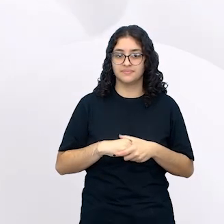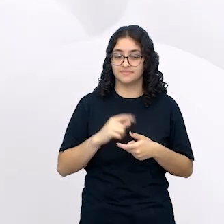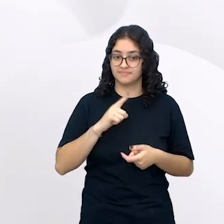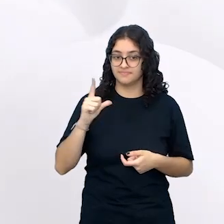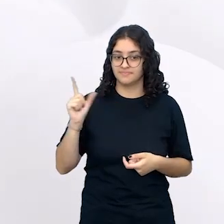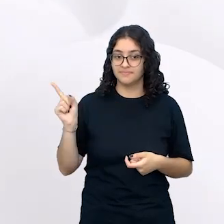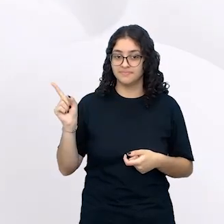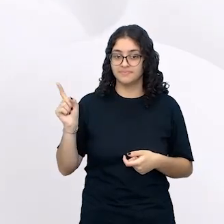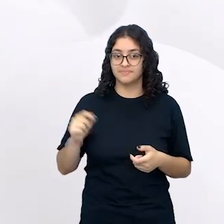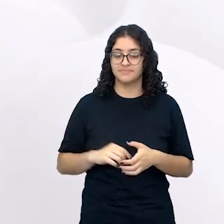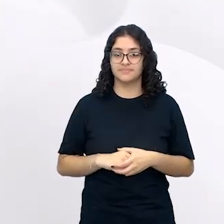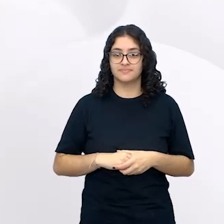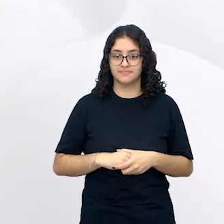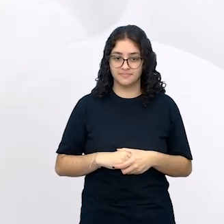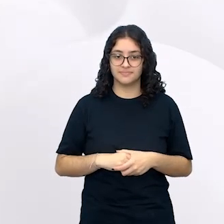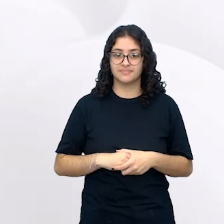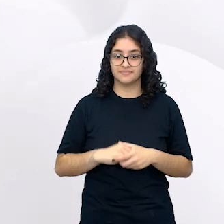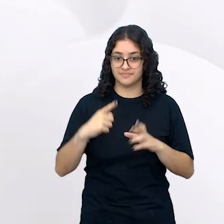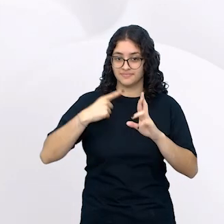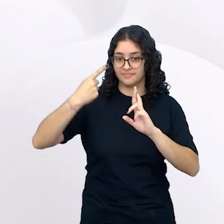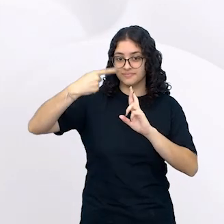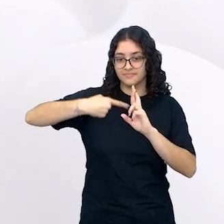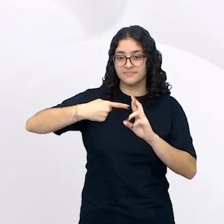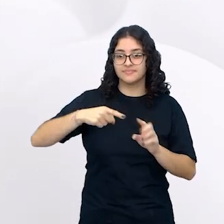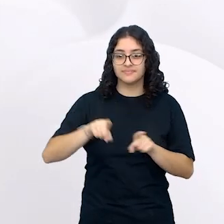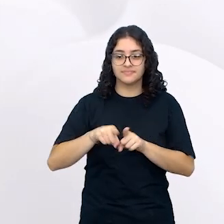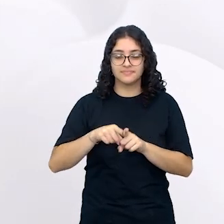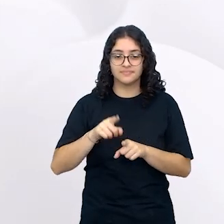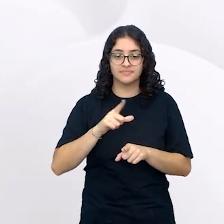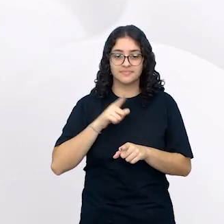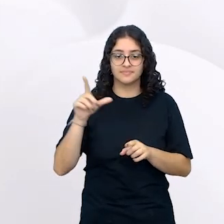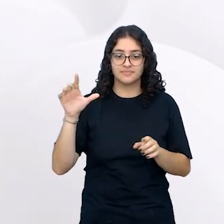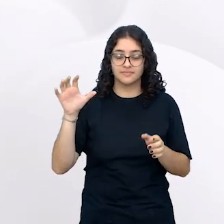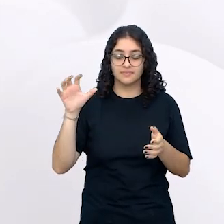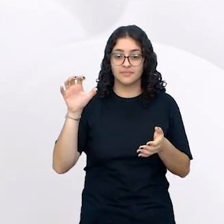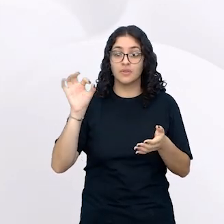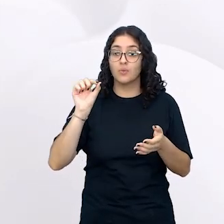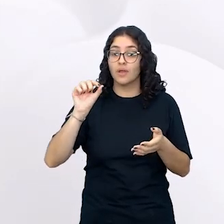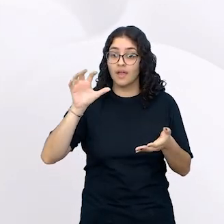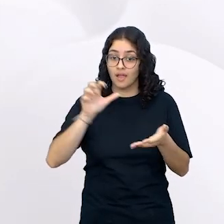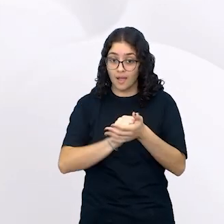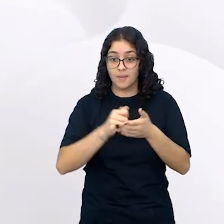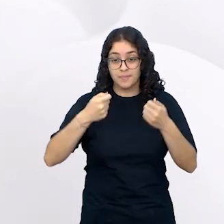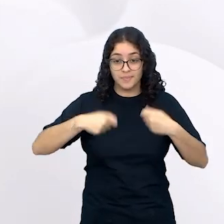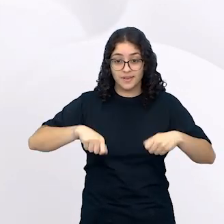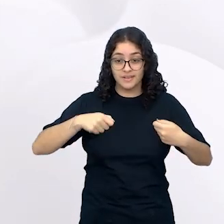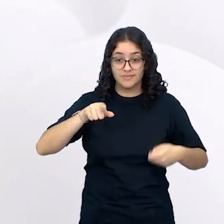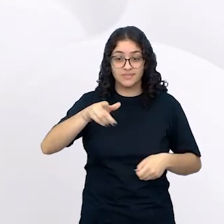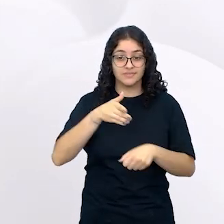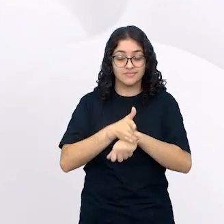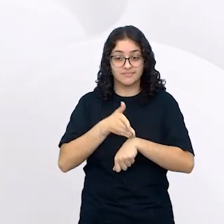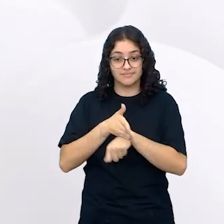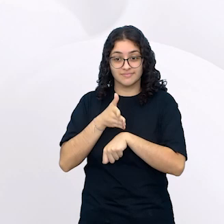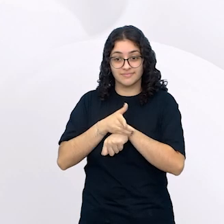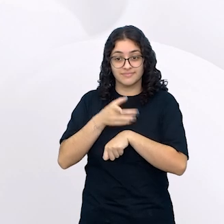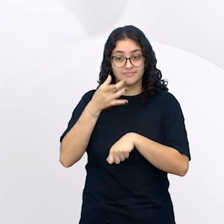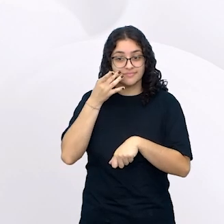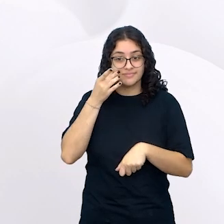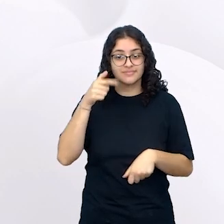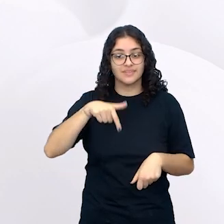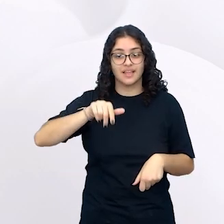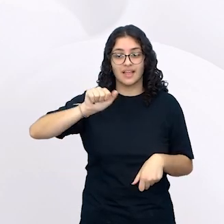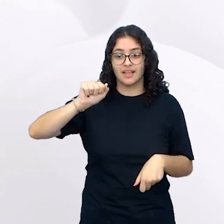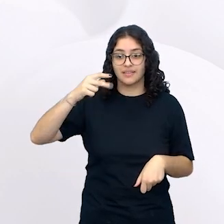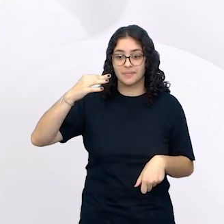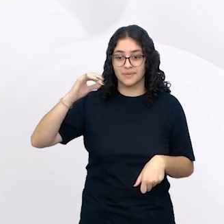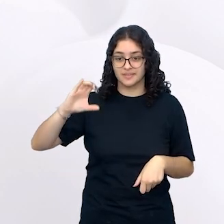Aqui, né? Nas referências. E tem o registro, não esquecer do registro da presença das ATPCs na